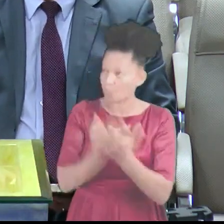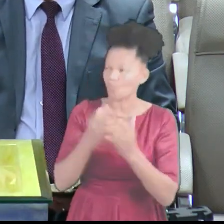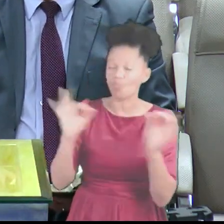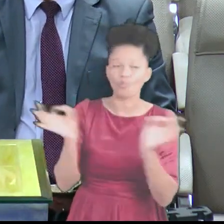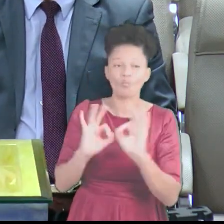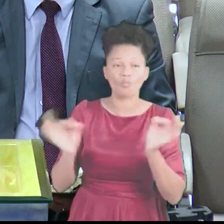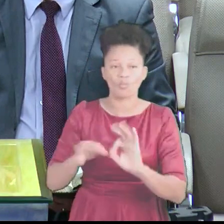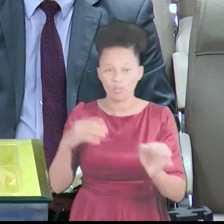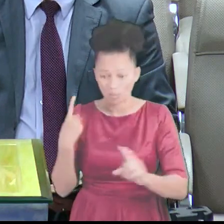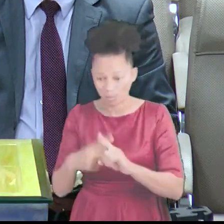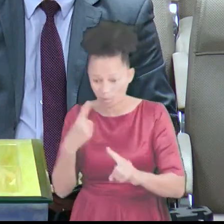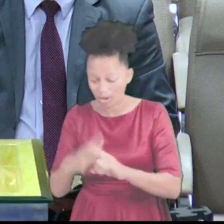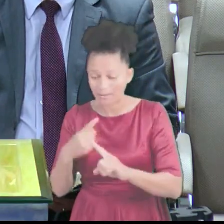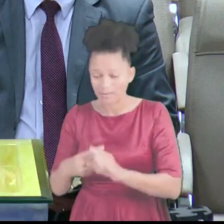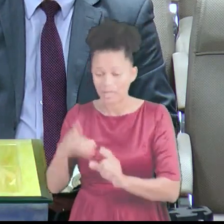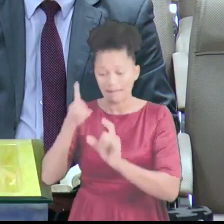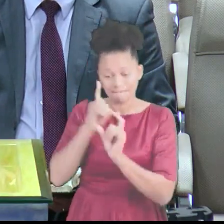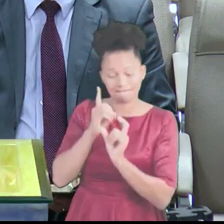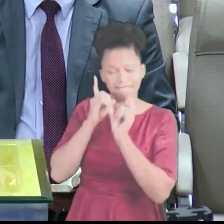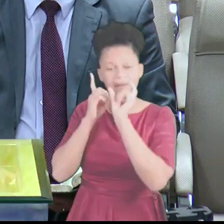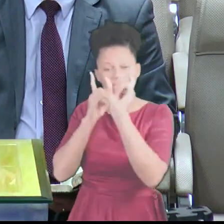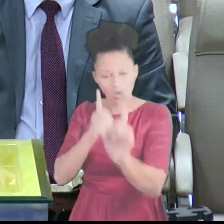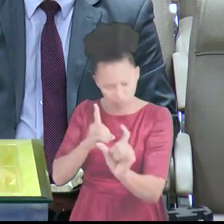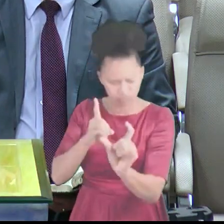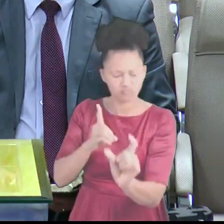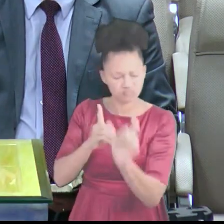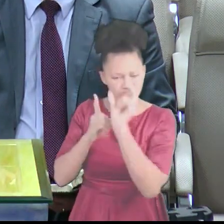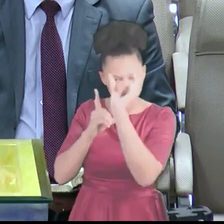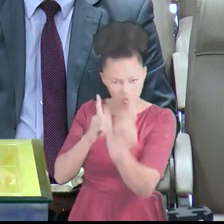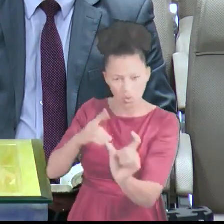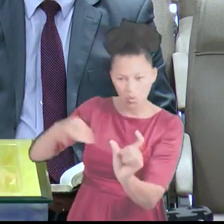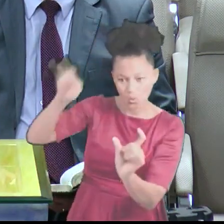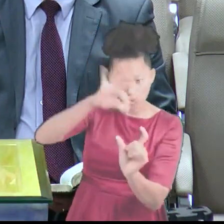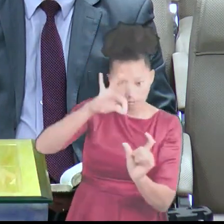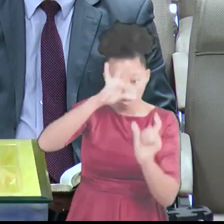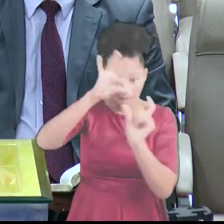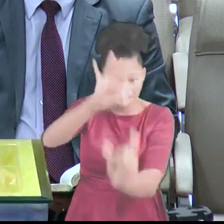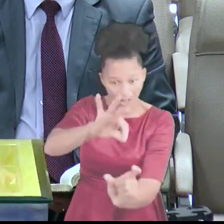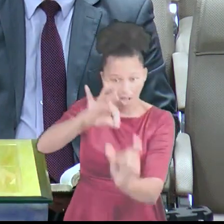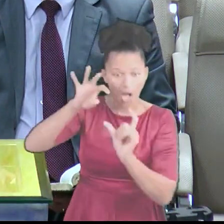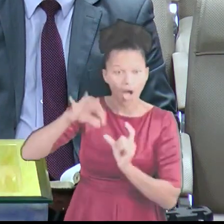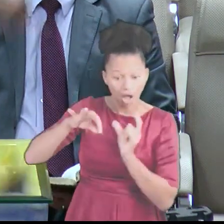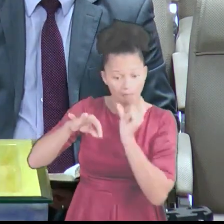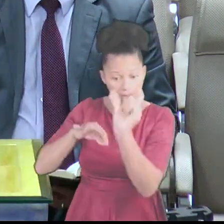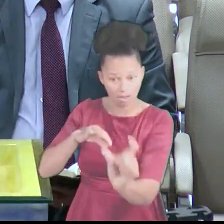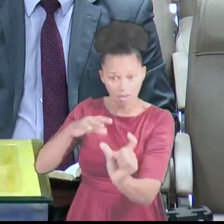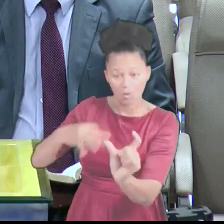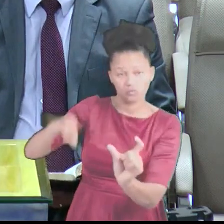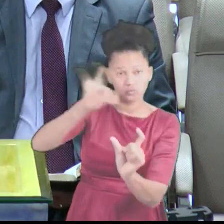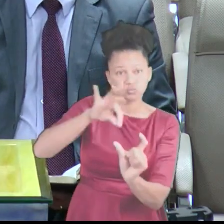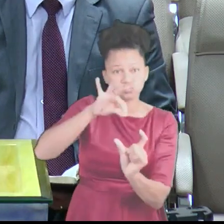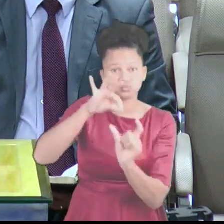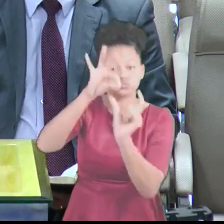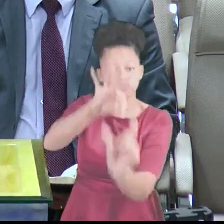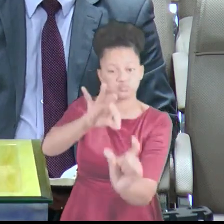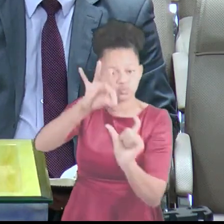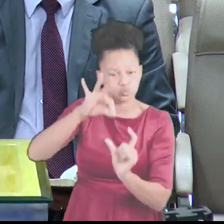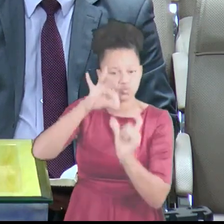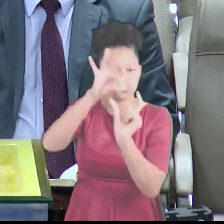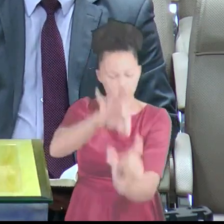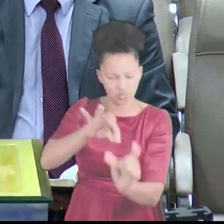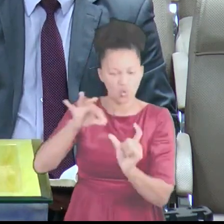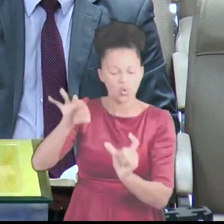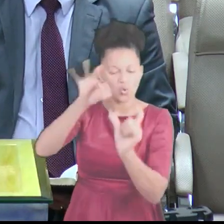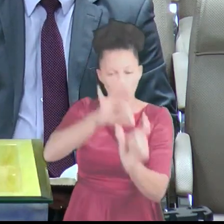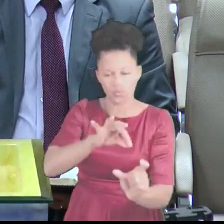desacreditado, porque aonde a palavra vai, o Espírito vai também, aonde a palavra vai, o Espírito vai também, e traz